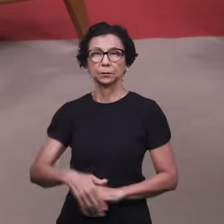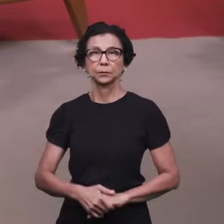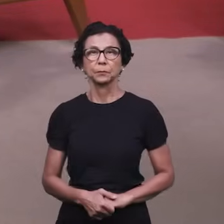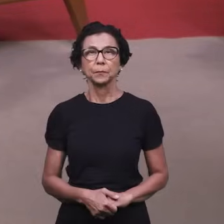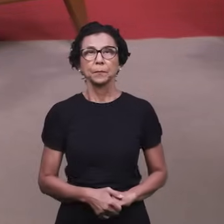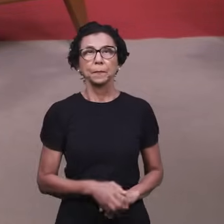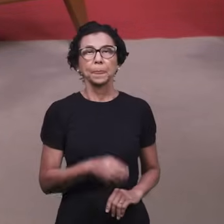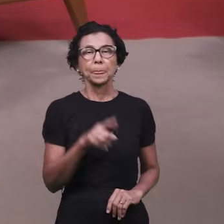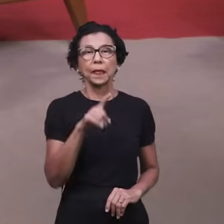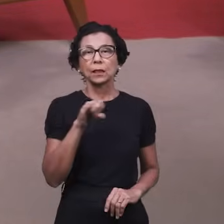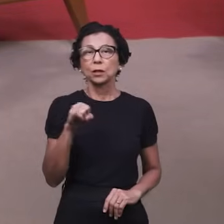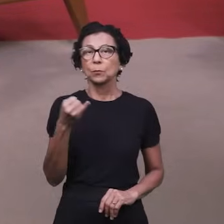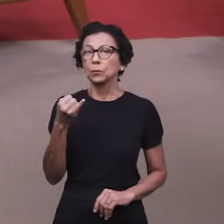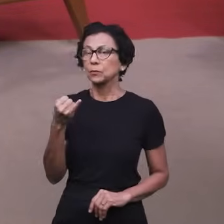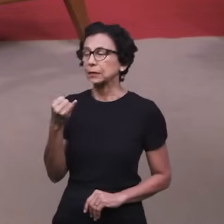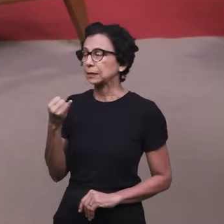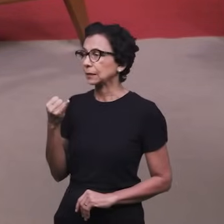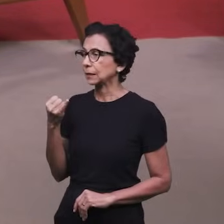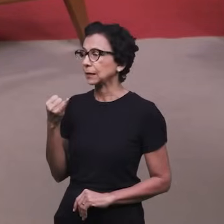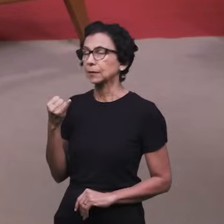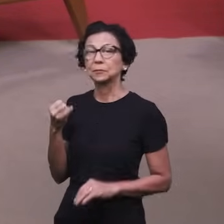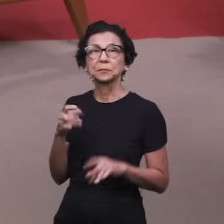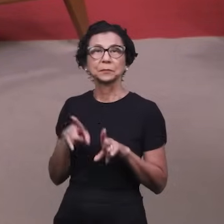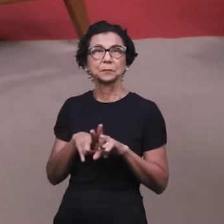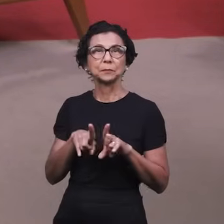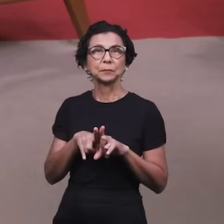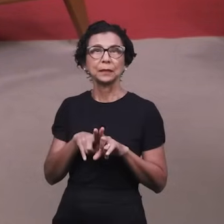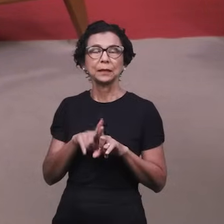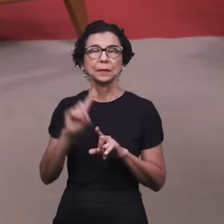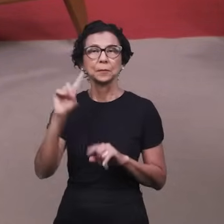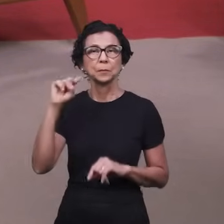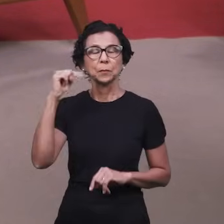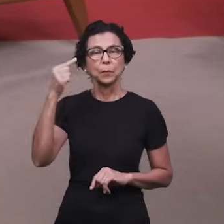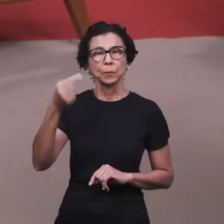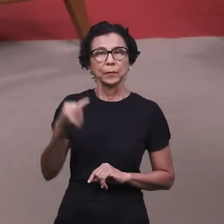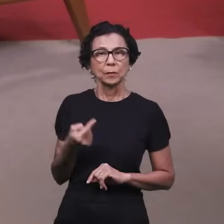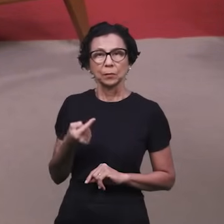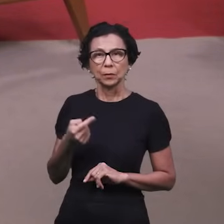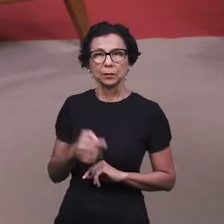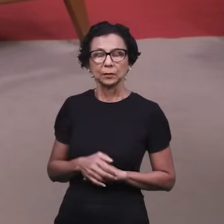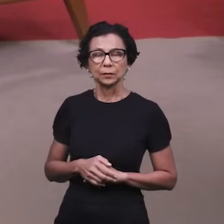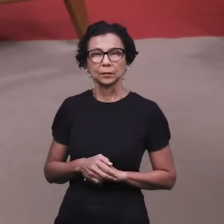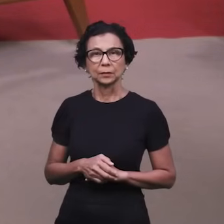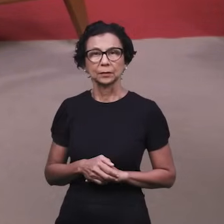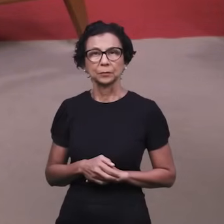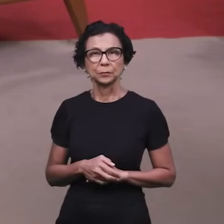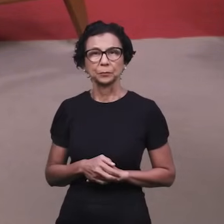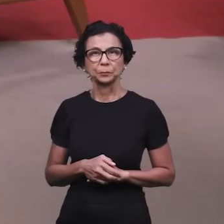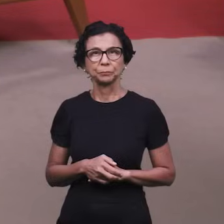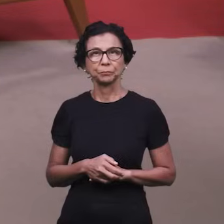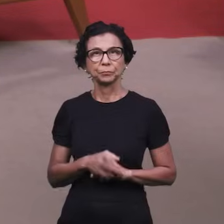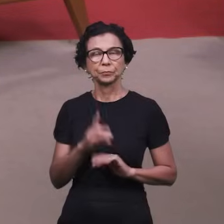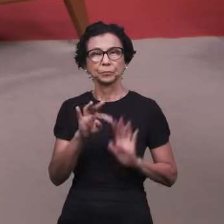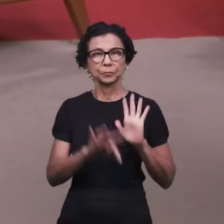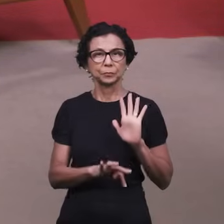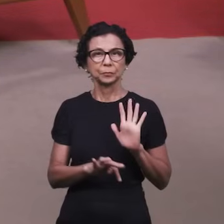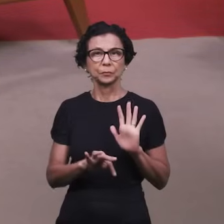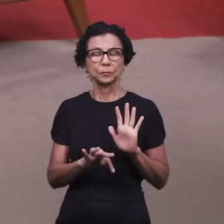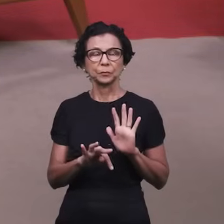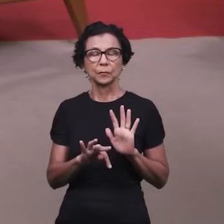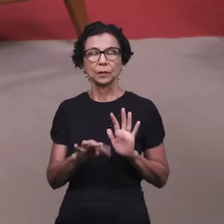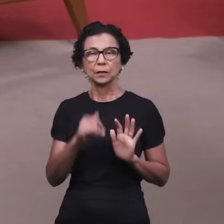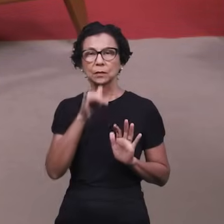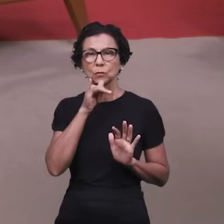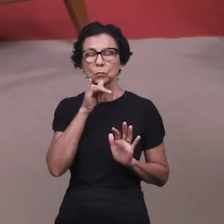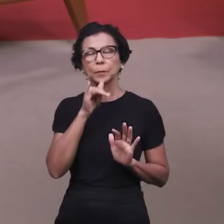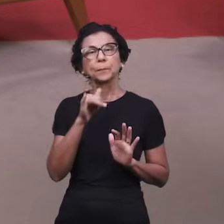aí, José, eu já vou pegar um gancho aqui para o próximo item de Cantares, que fala do incenso. É do incenso, perfumada de incenso.